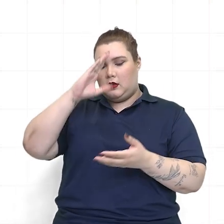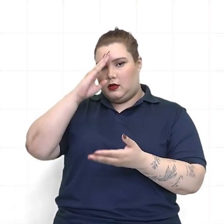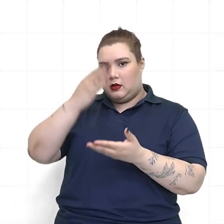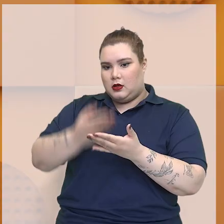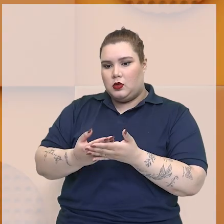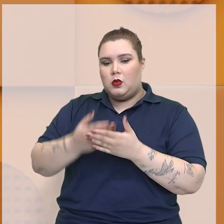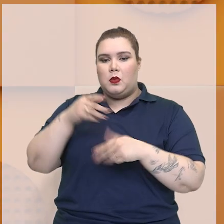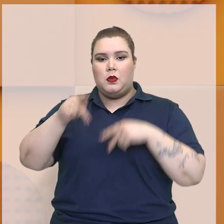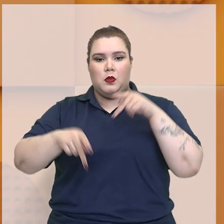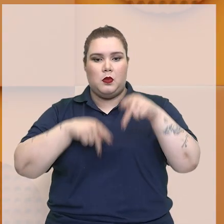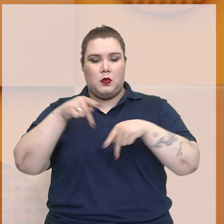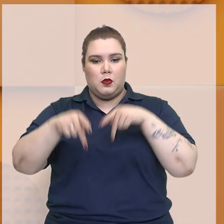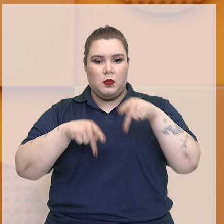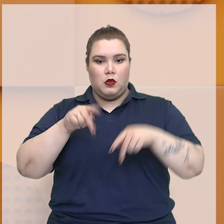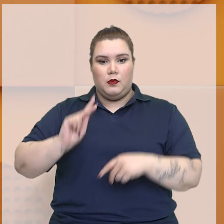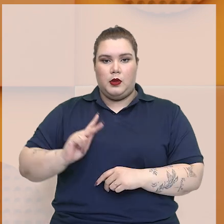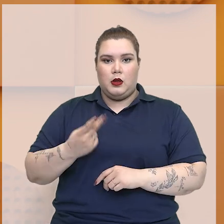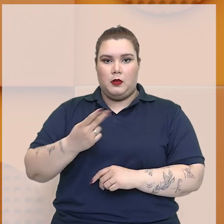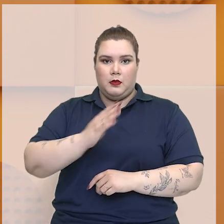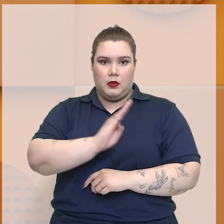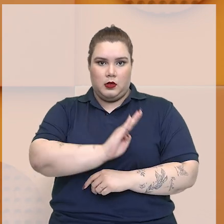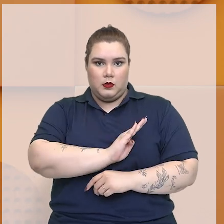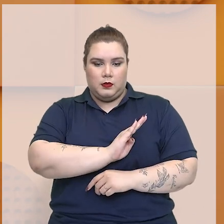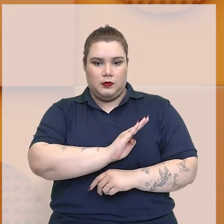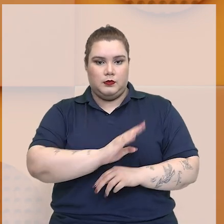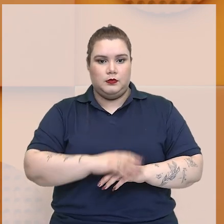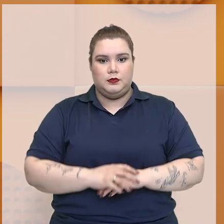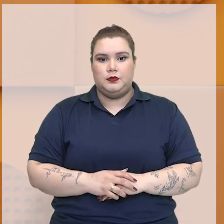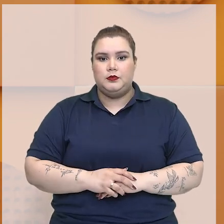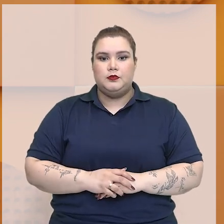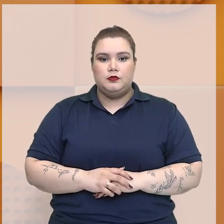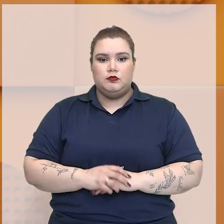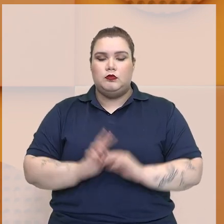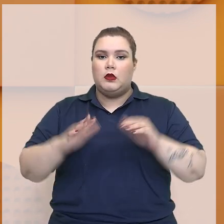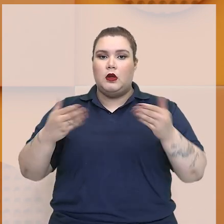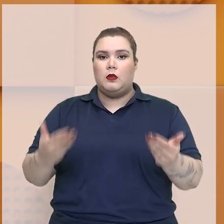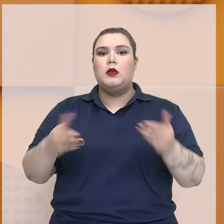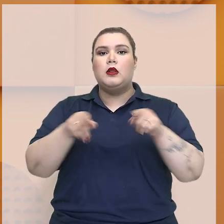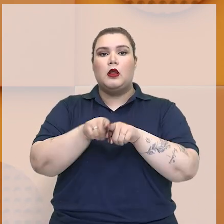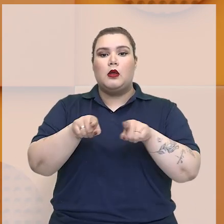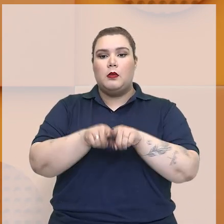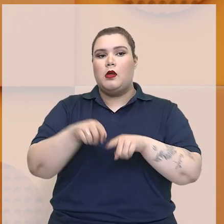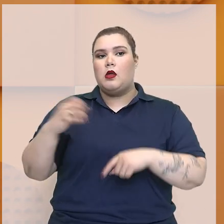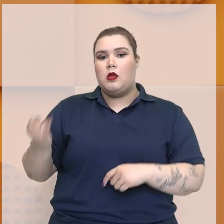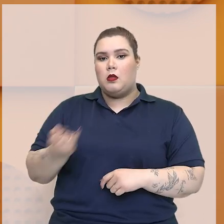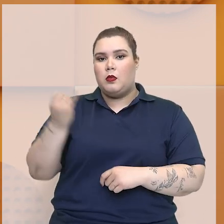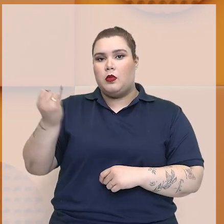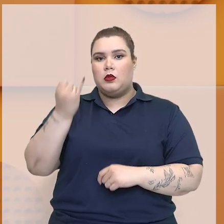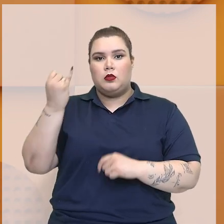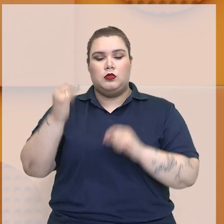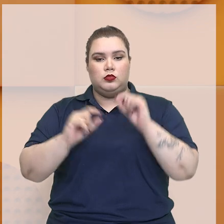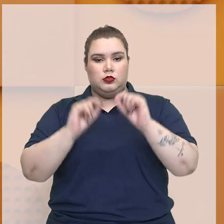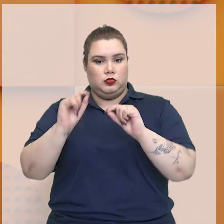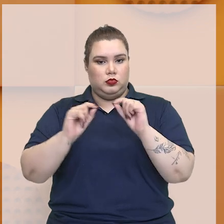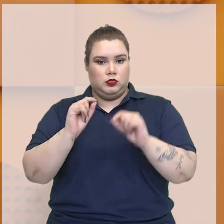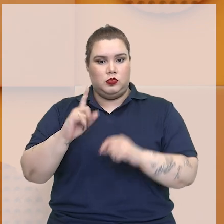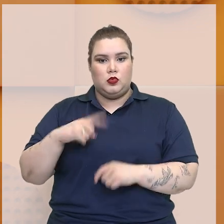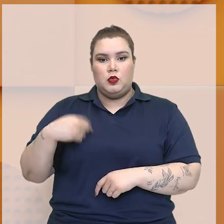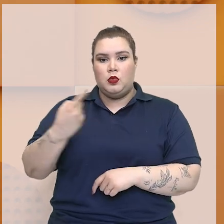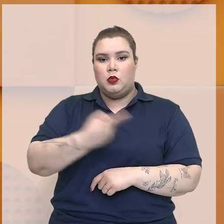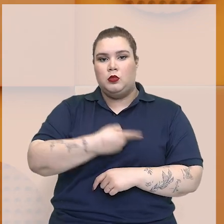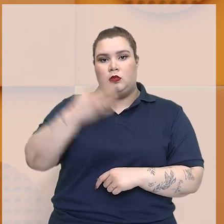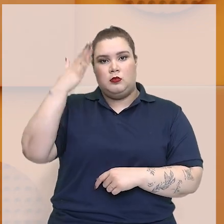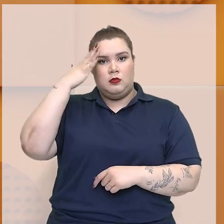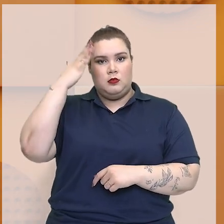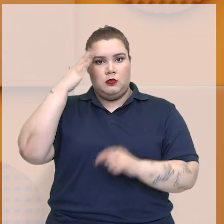do povo hebraico. Além disso, é importante, né, nos